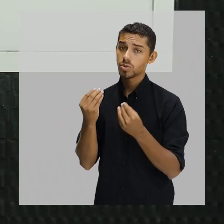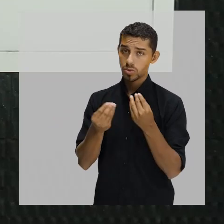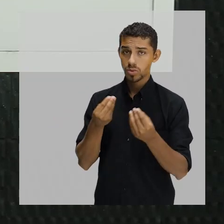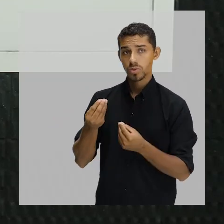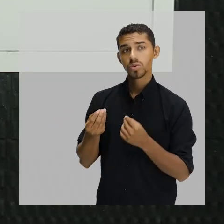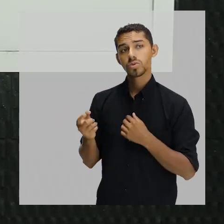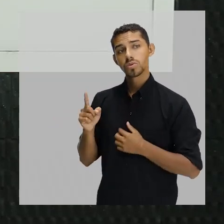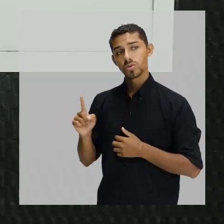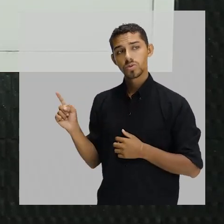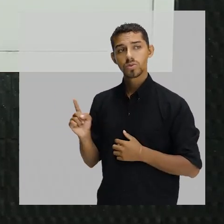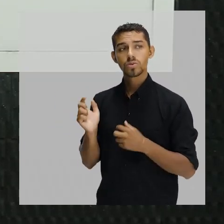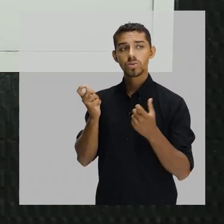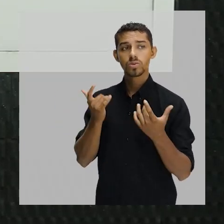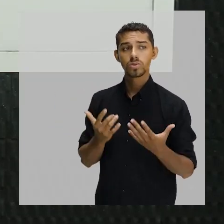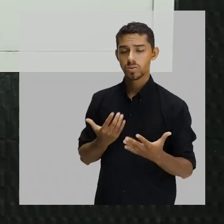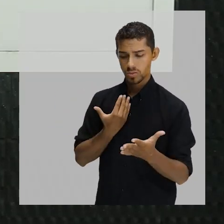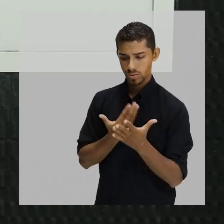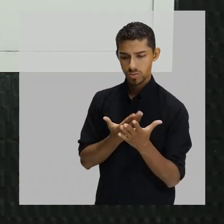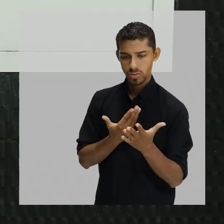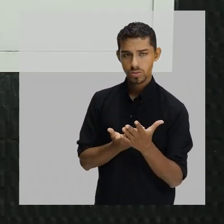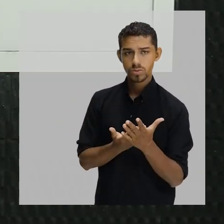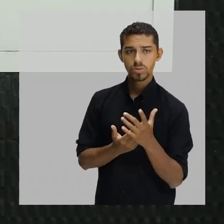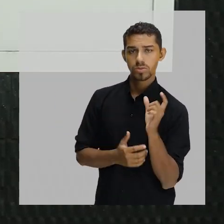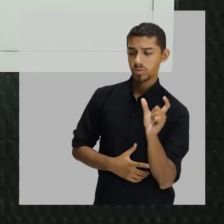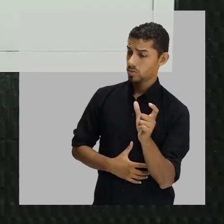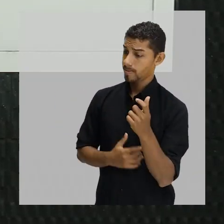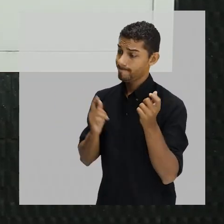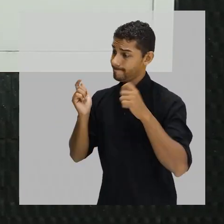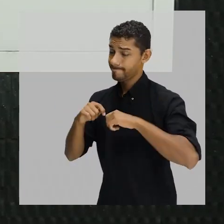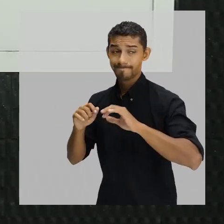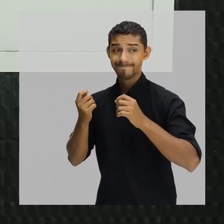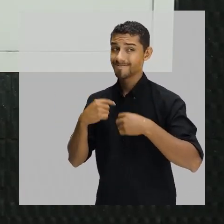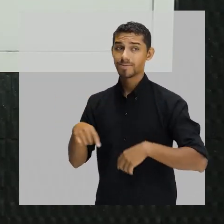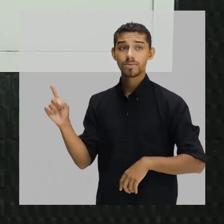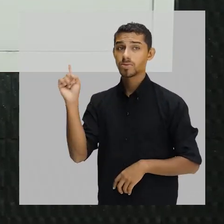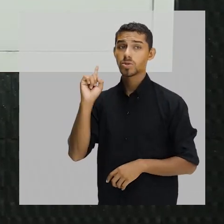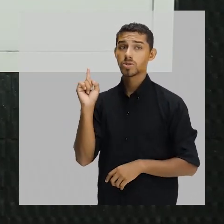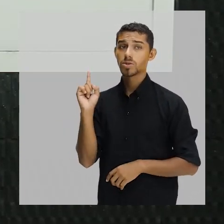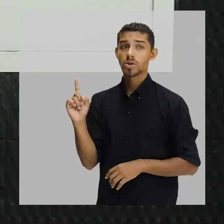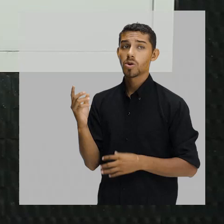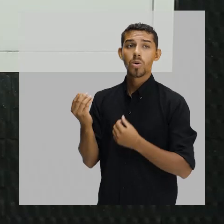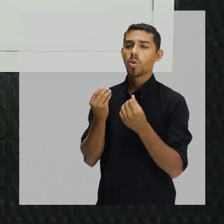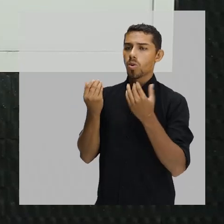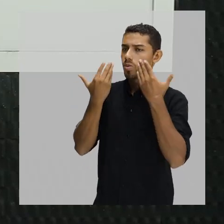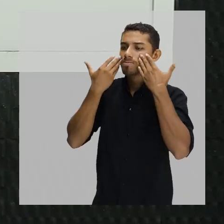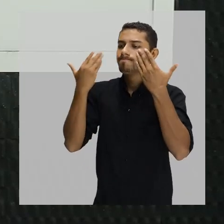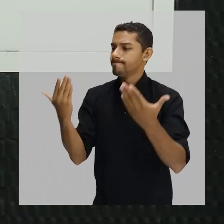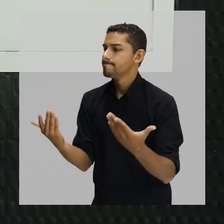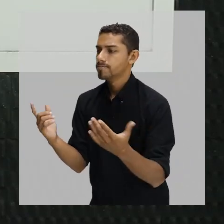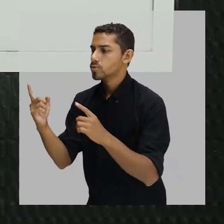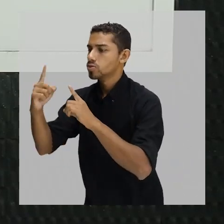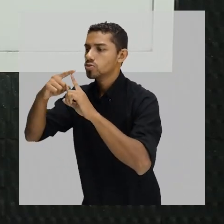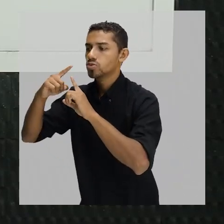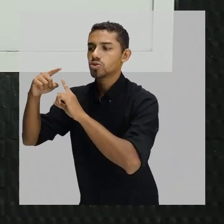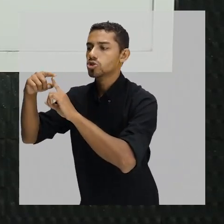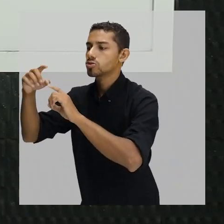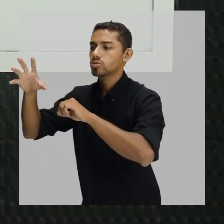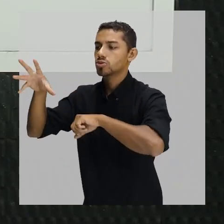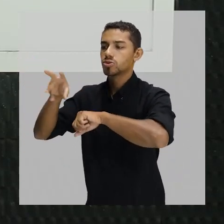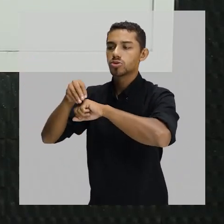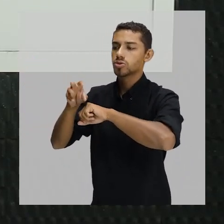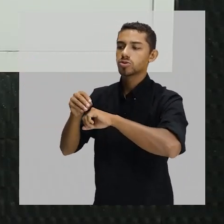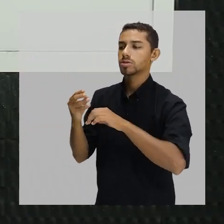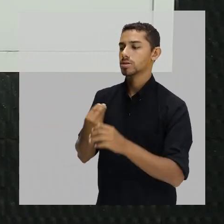já está dizendo, eu vou estudar necessariamente, não é mais a forma como eu encaro os tipos de conhecimento